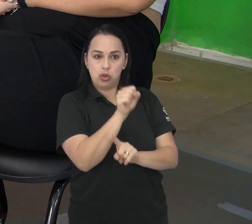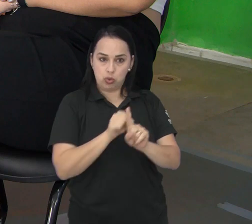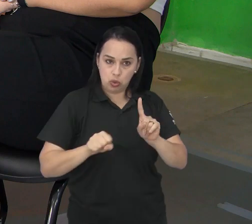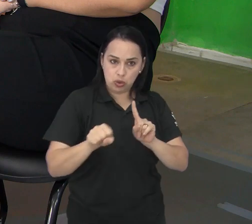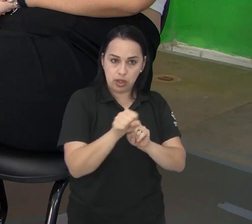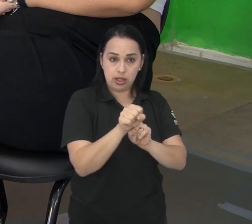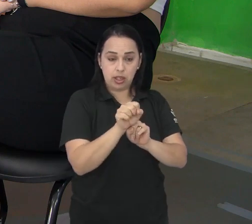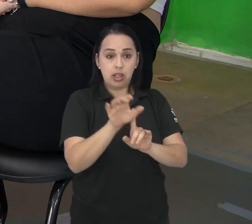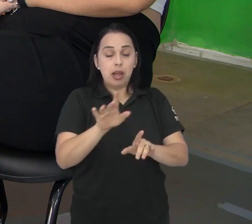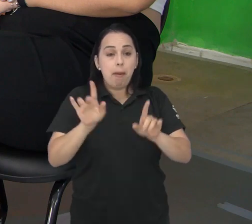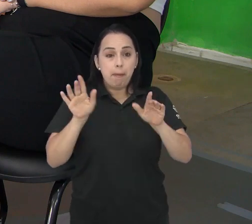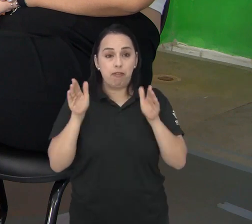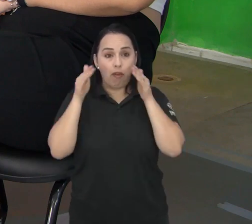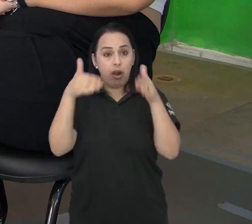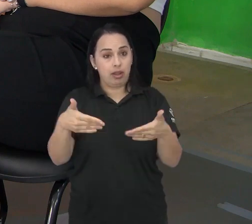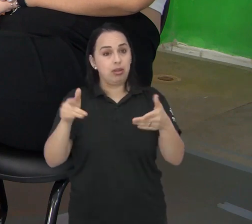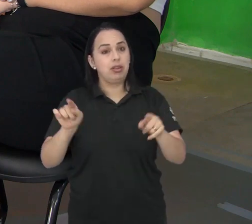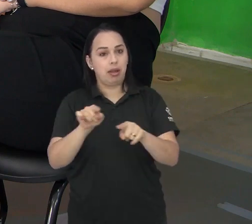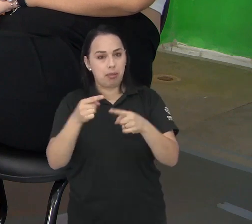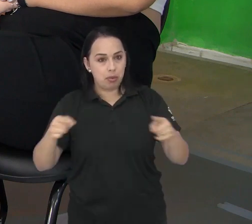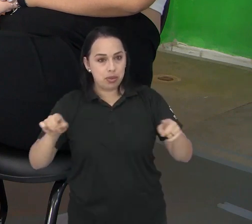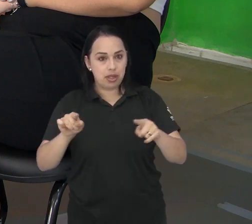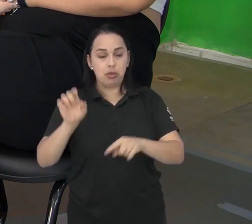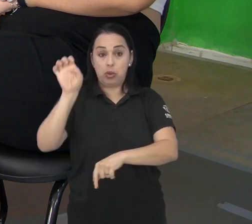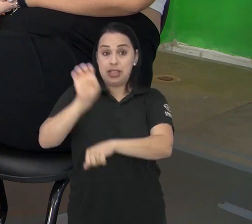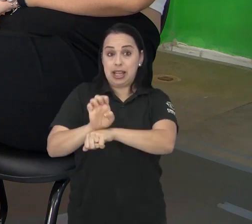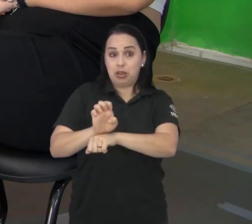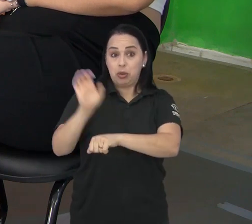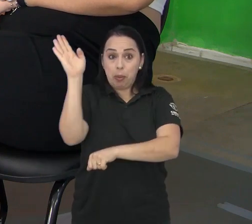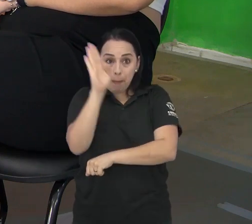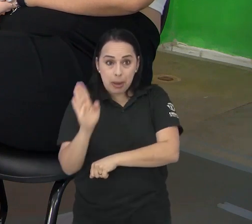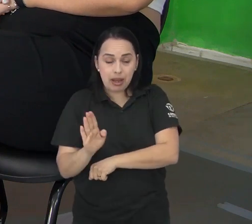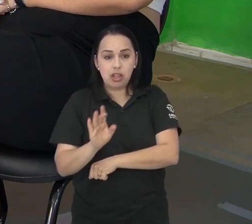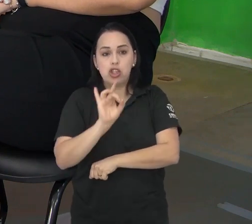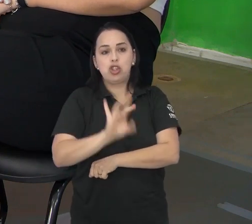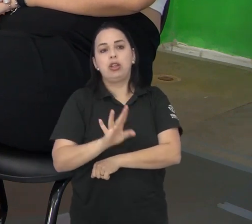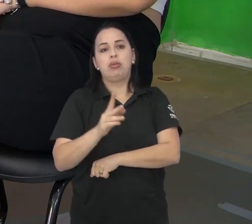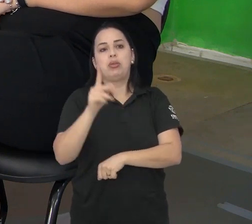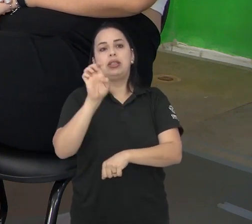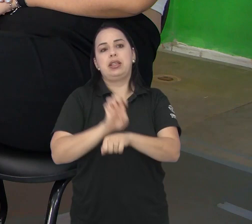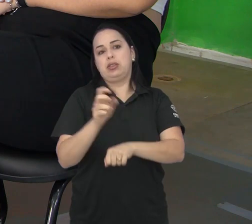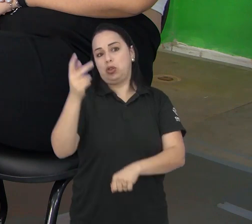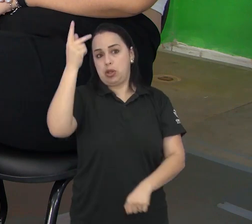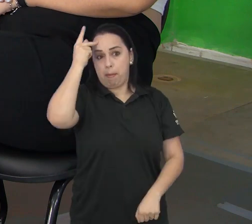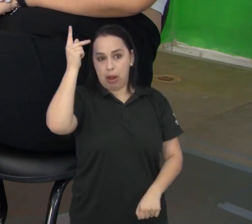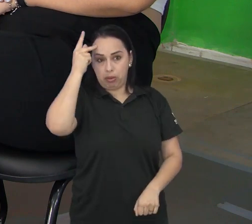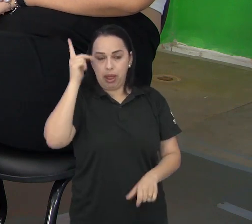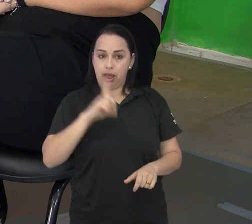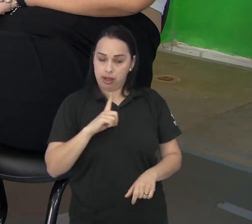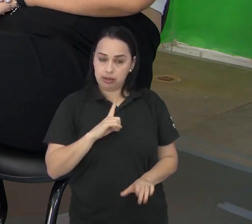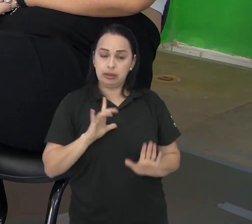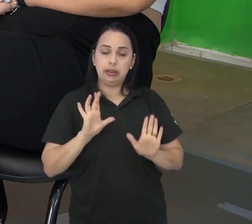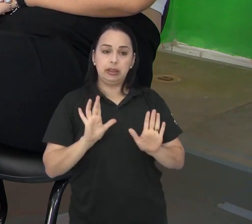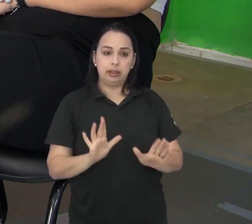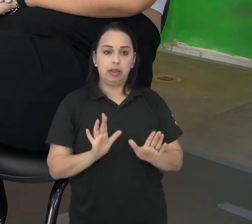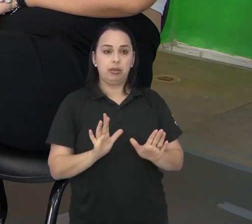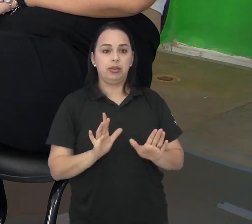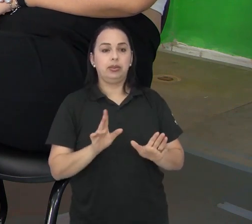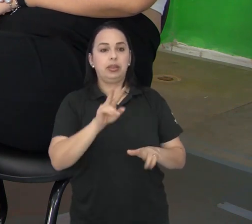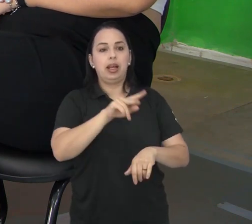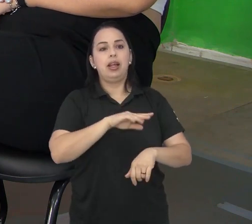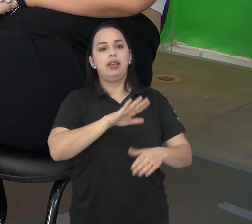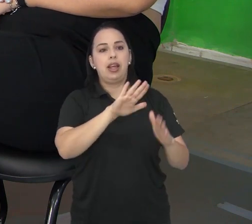de música do estado do Brasil, porque ele só tem aqui no estado de São Paulo, né? Então ele oferece